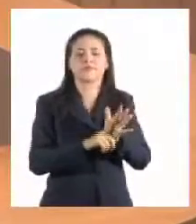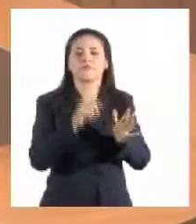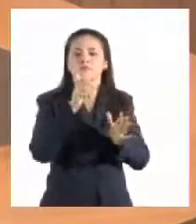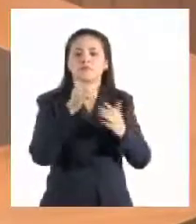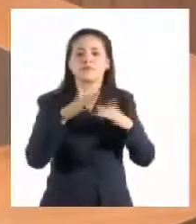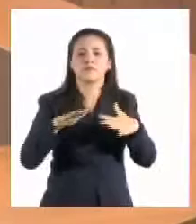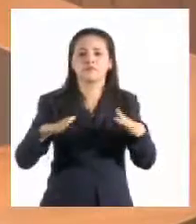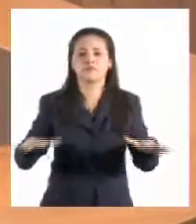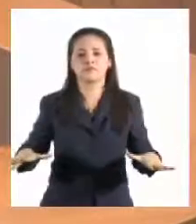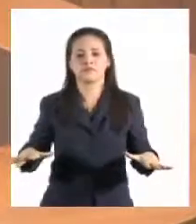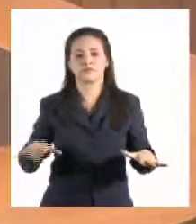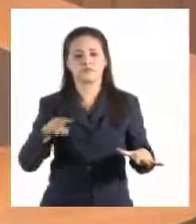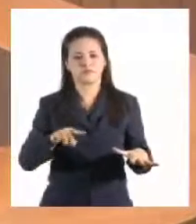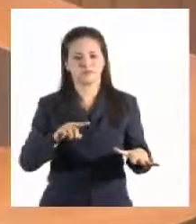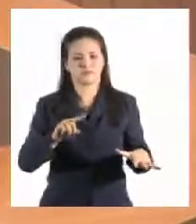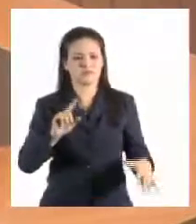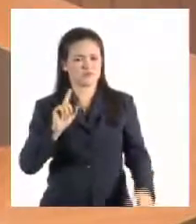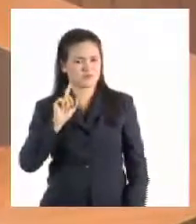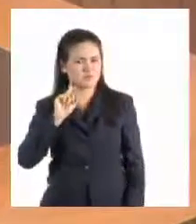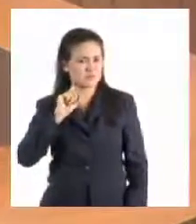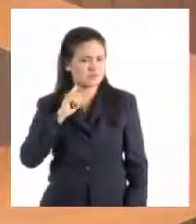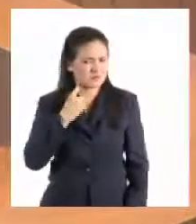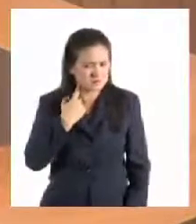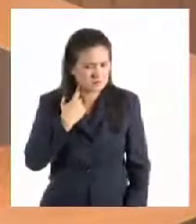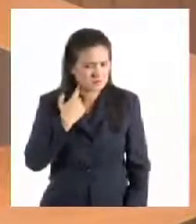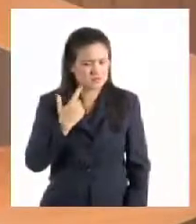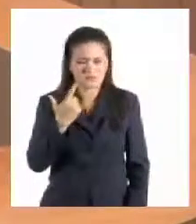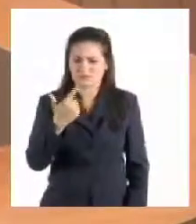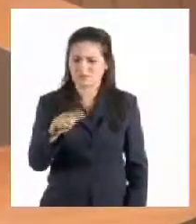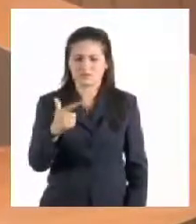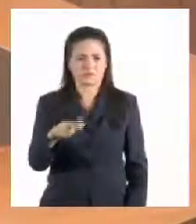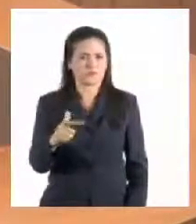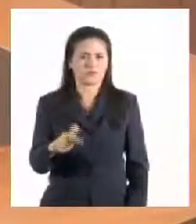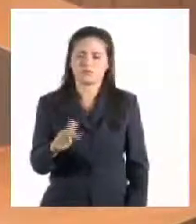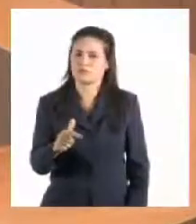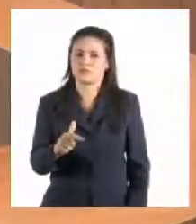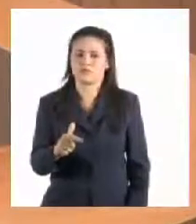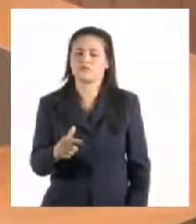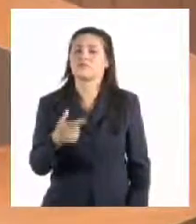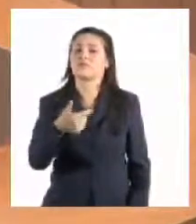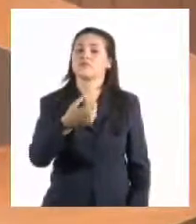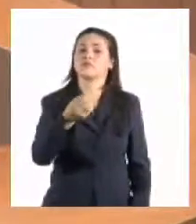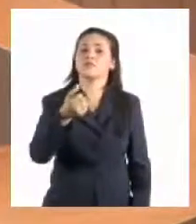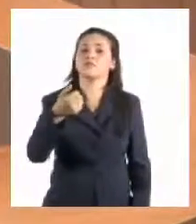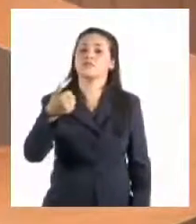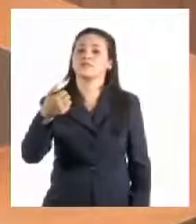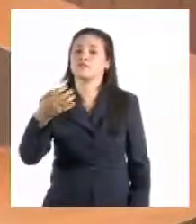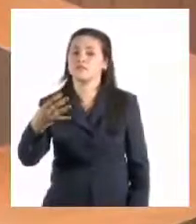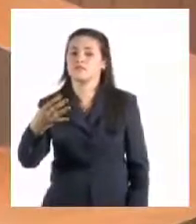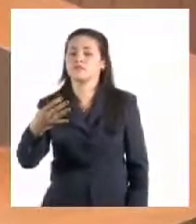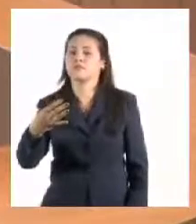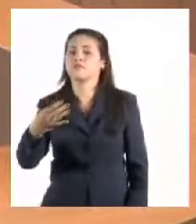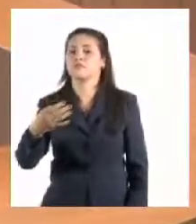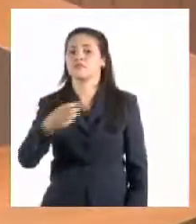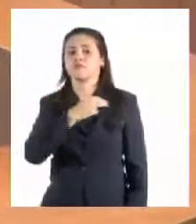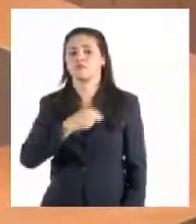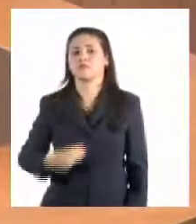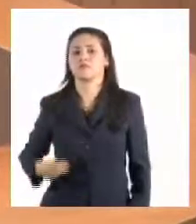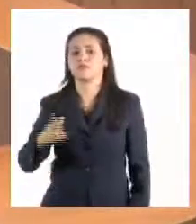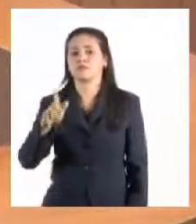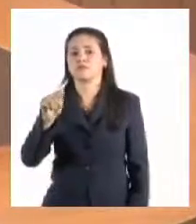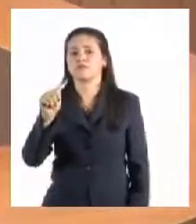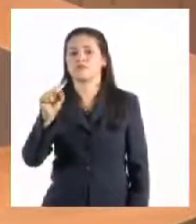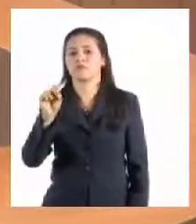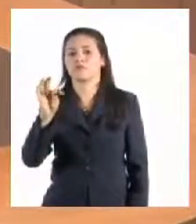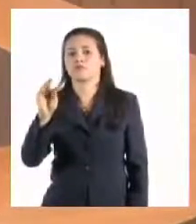não estavam poluídas. Em 2014, o próprio Gastão Vieira, ainda à frente do Ministério, se queixou em